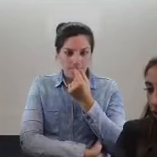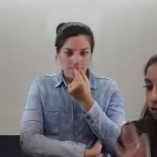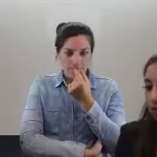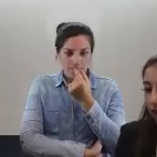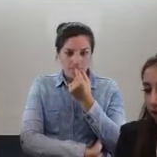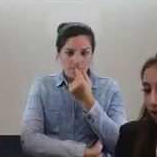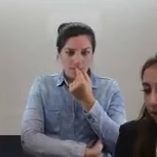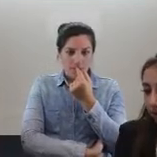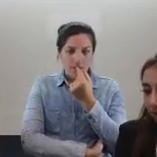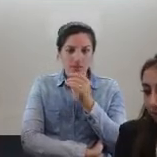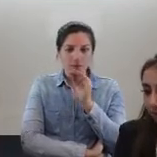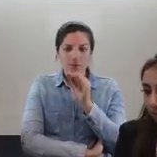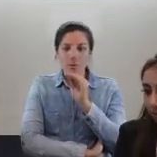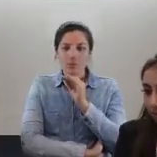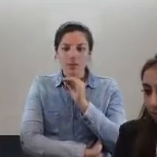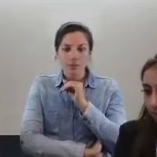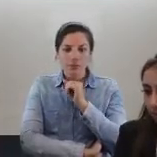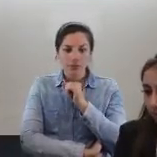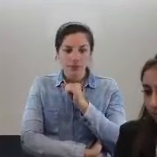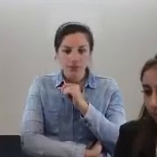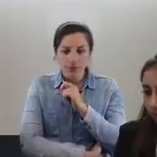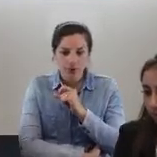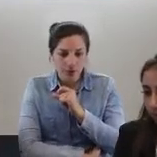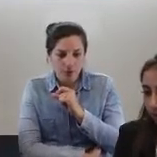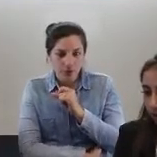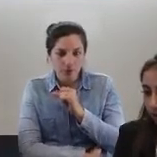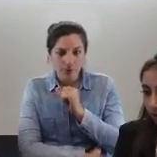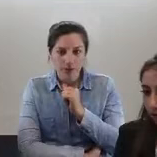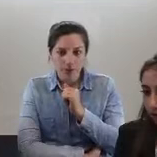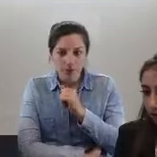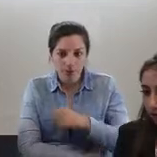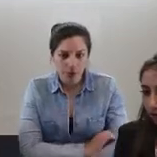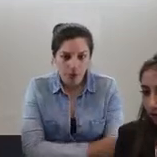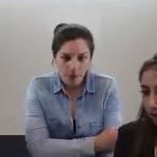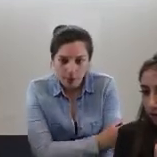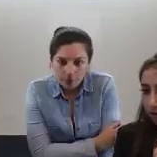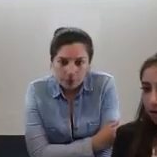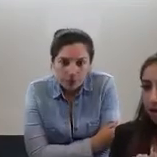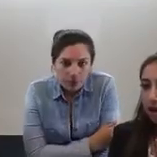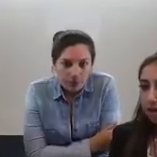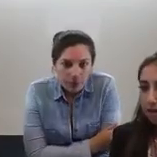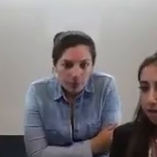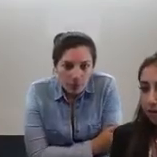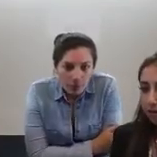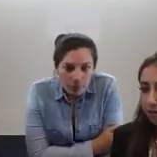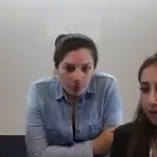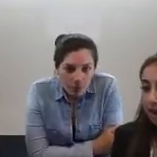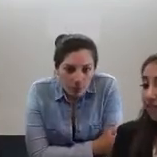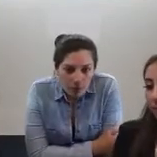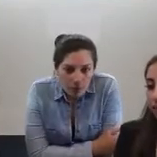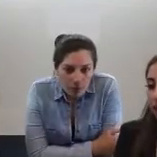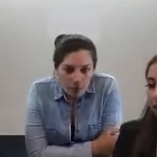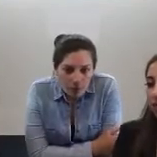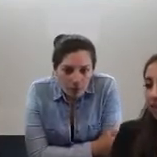aqui é tudo periódico, tá? E aí, se nós fizermos uma busca em português, onde que eu limito o idioma aí? Na verdade,